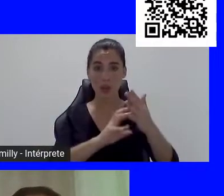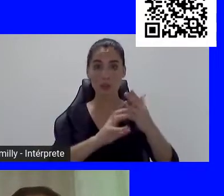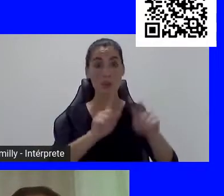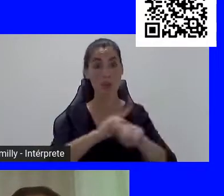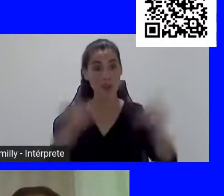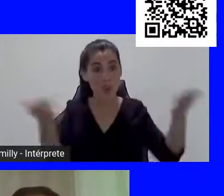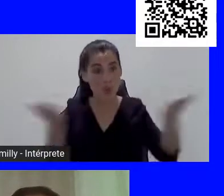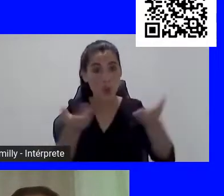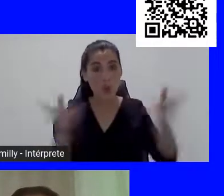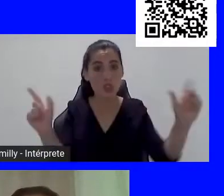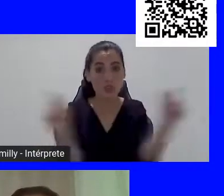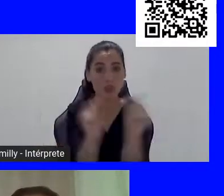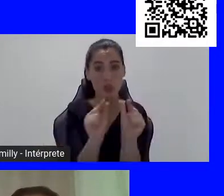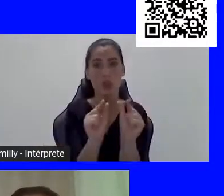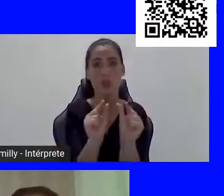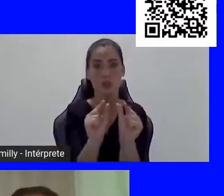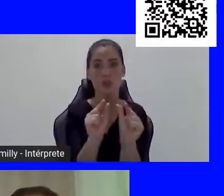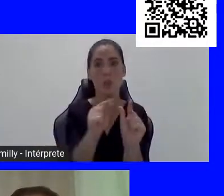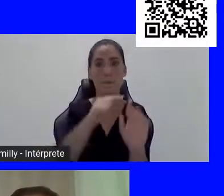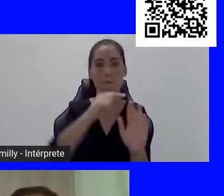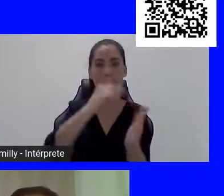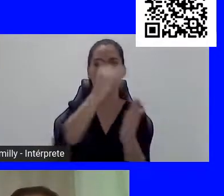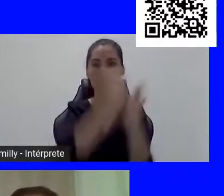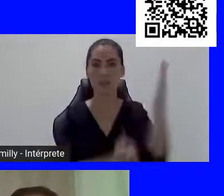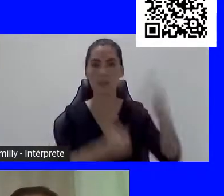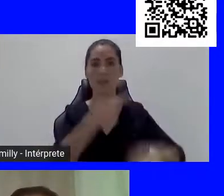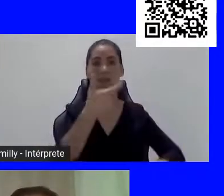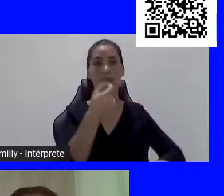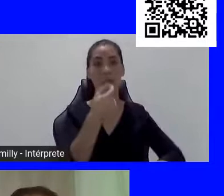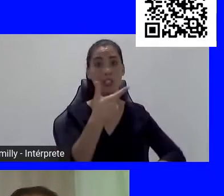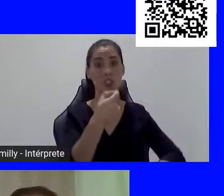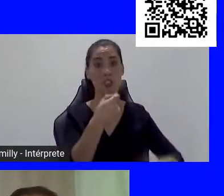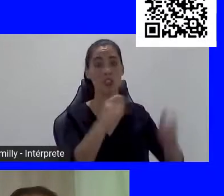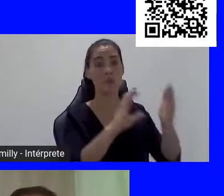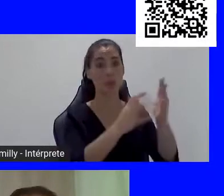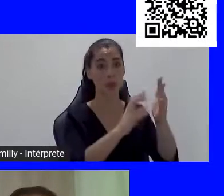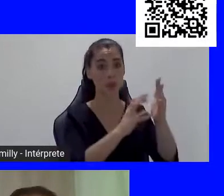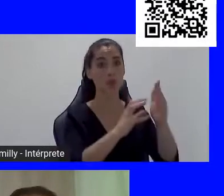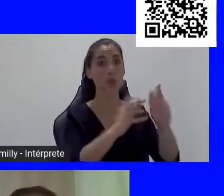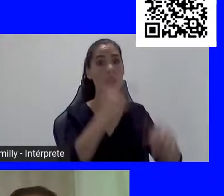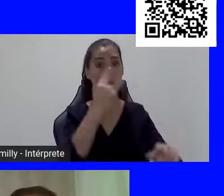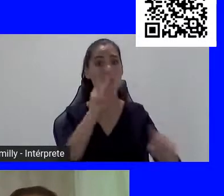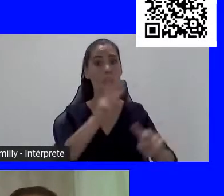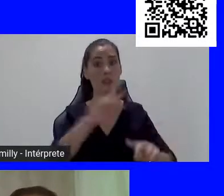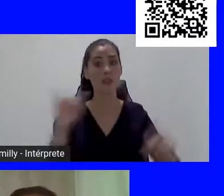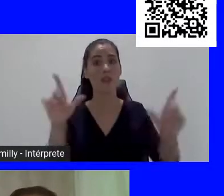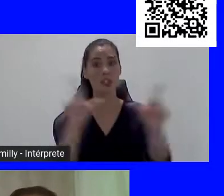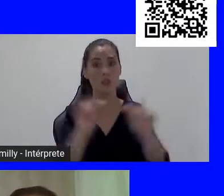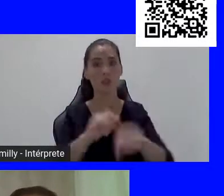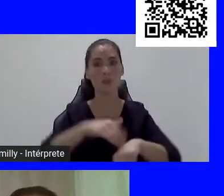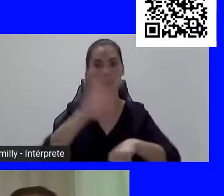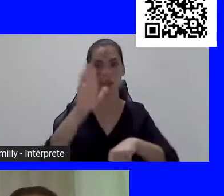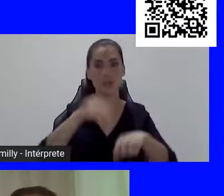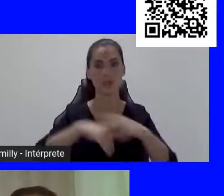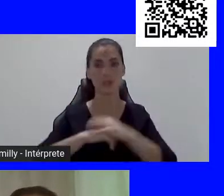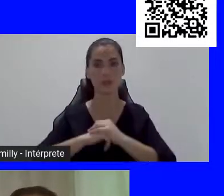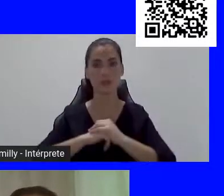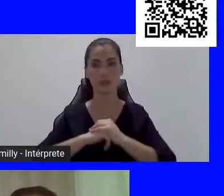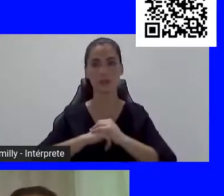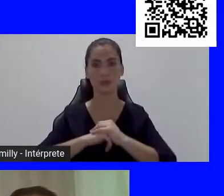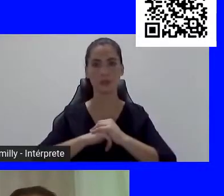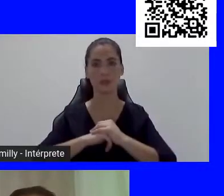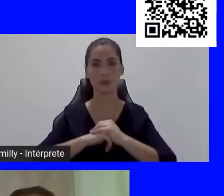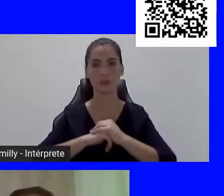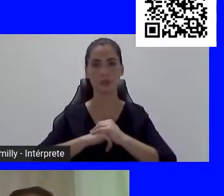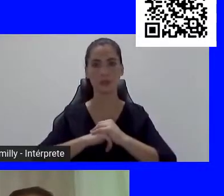pela metade. Eu acredito que esse número cairá ainda mais na próxima. Não saberia dizer hoje de cabeça, mas acho que o